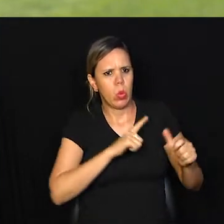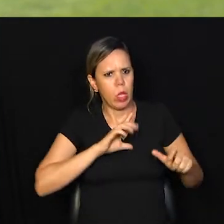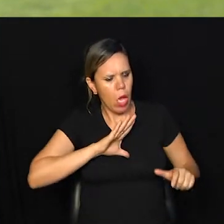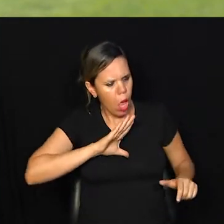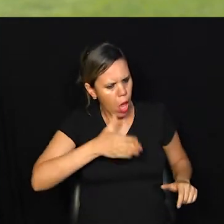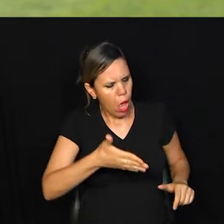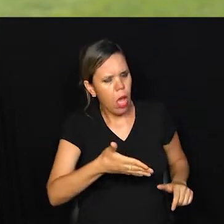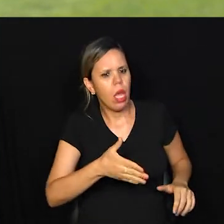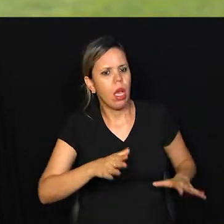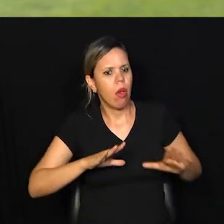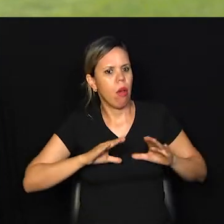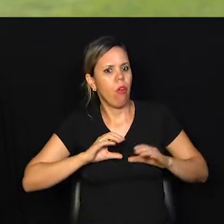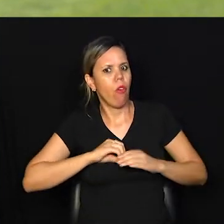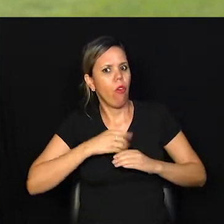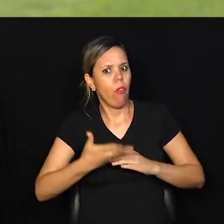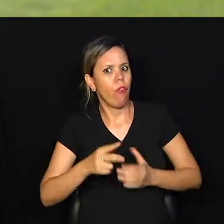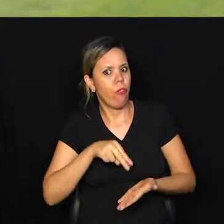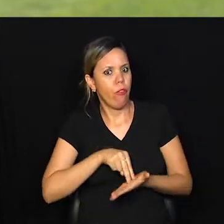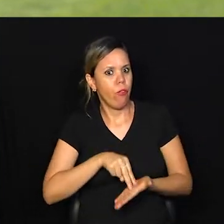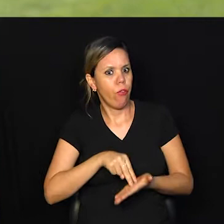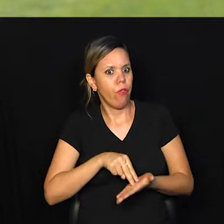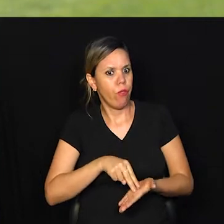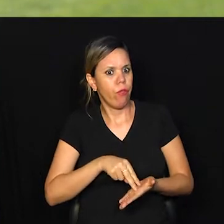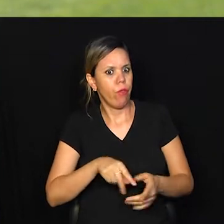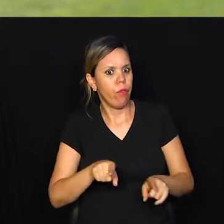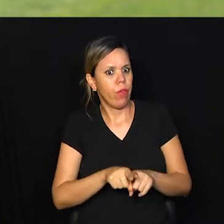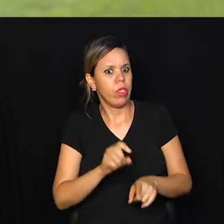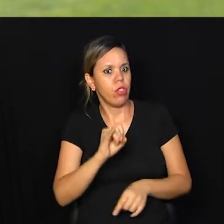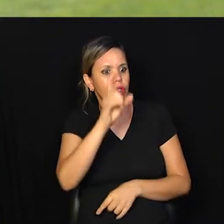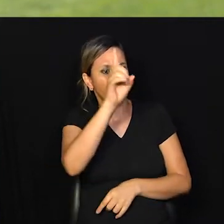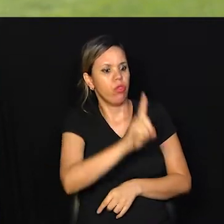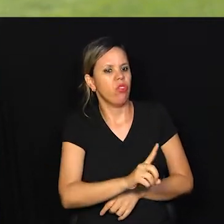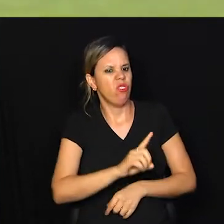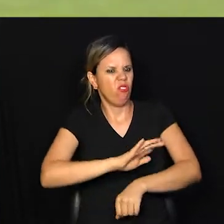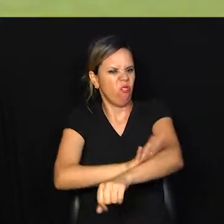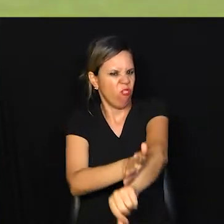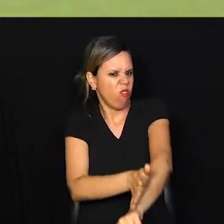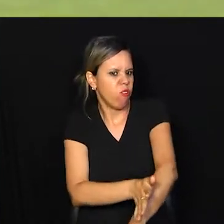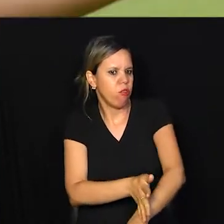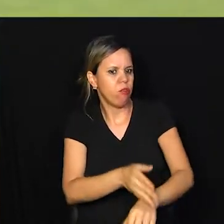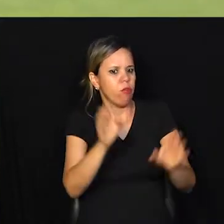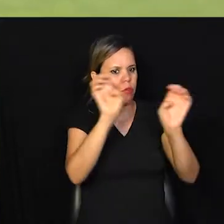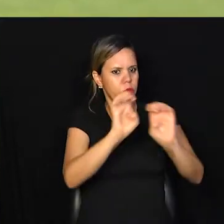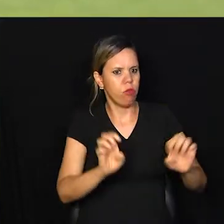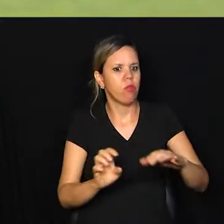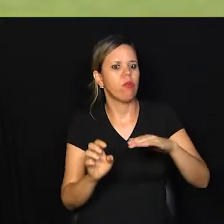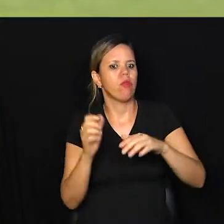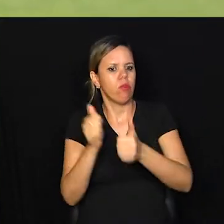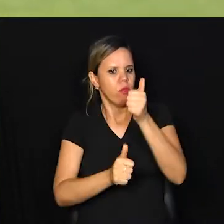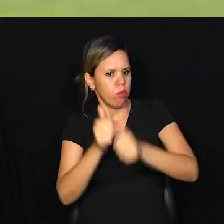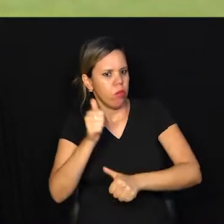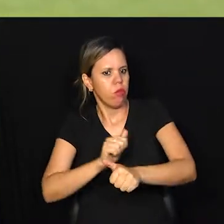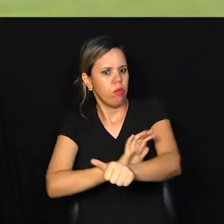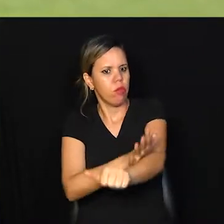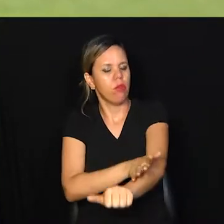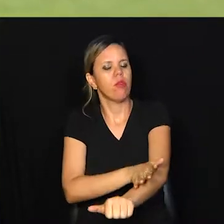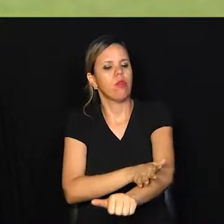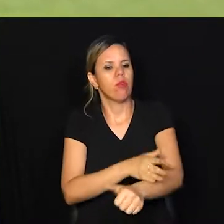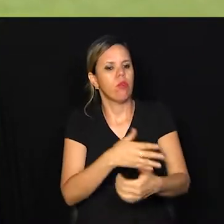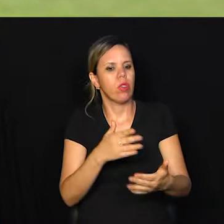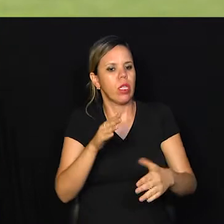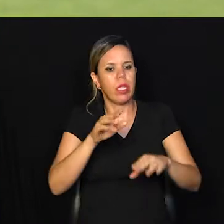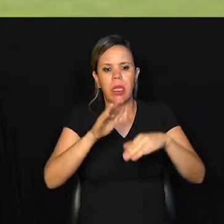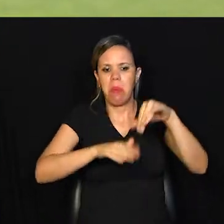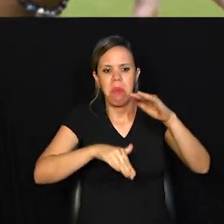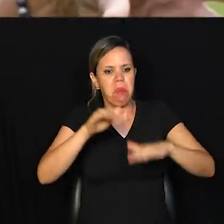atitude também firme, né? Se o dirigente é racista, se a estrutura do futebol é racista, dependendo